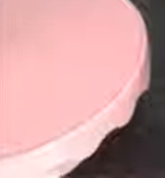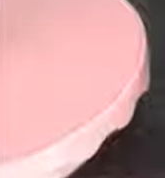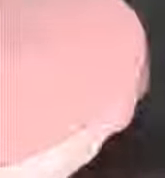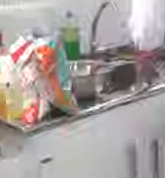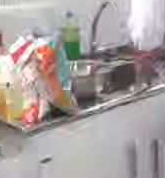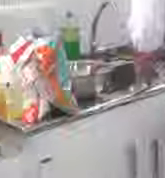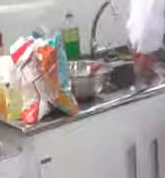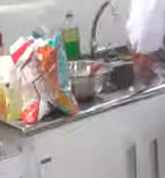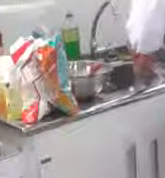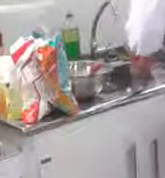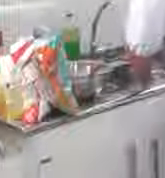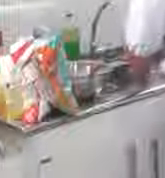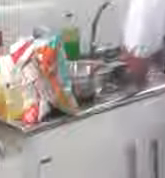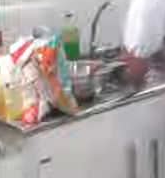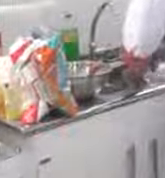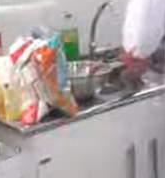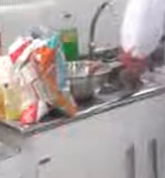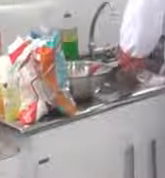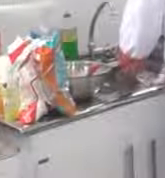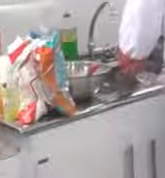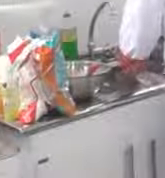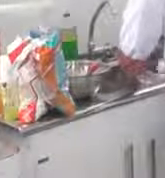Bomboniere Doce Sonho. Telefone